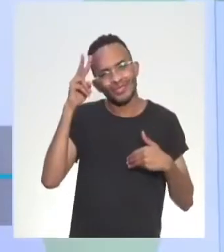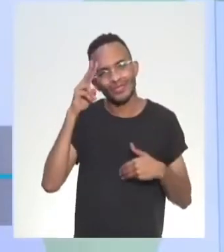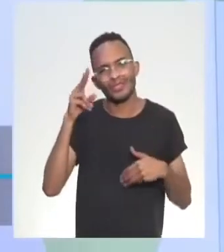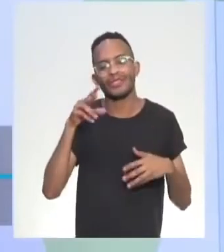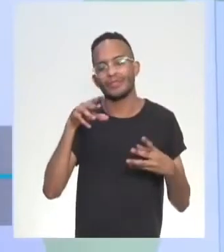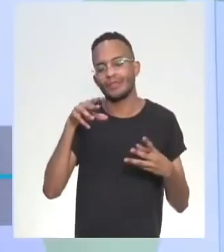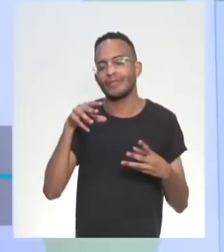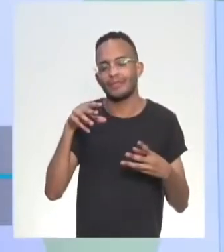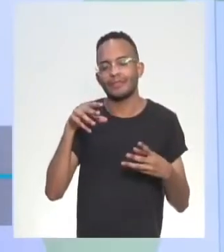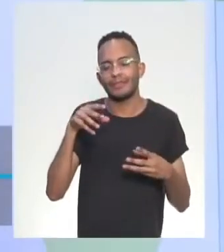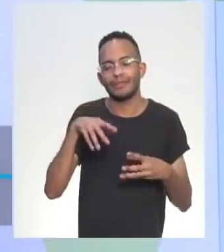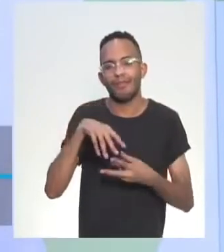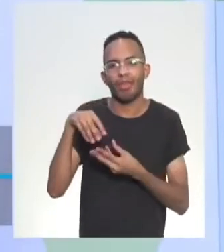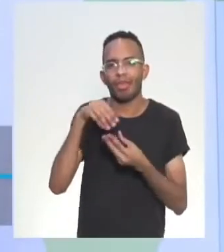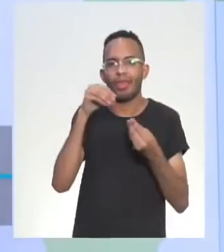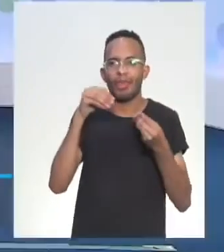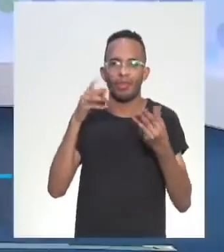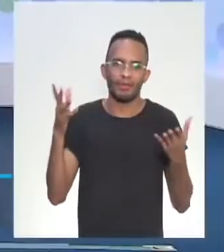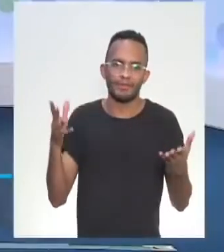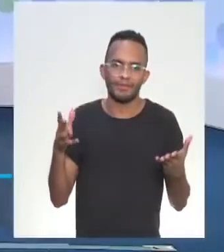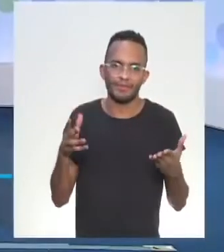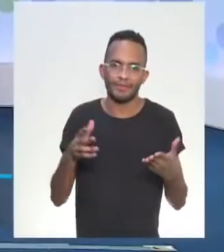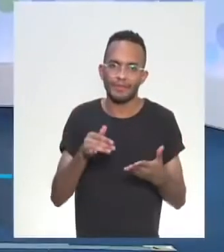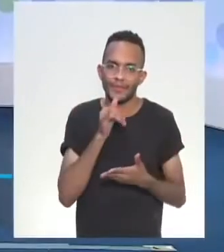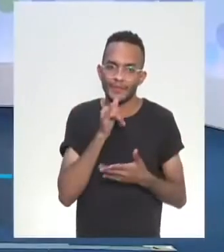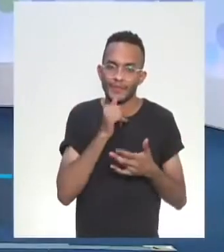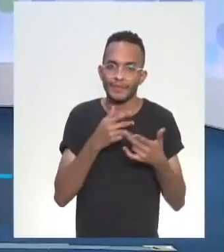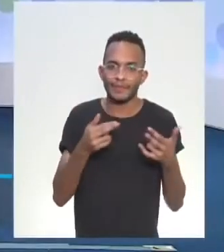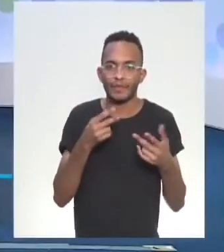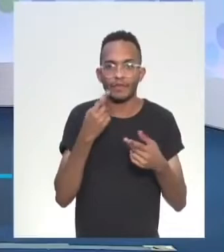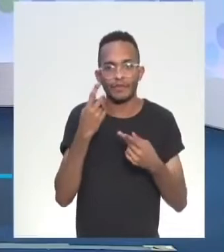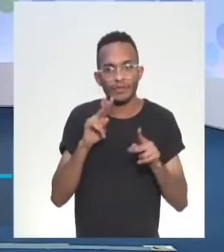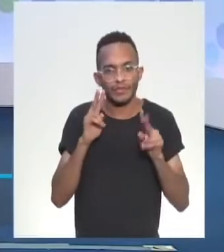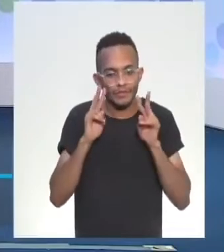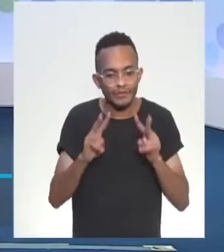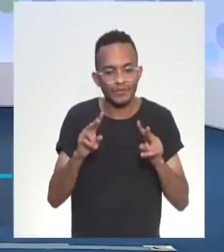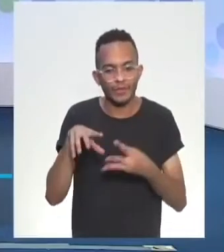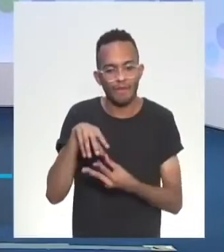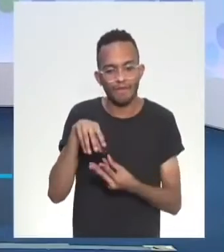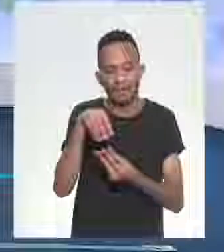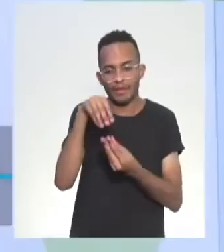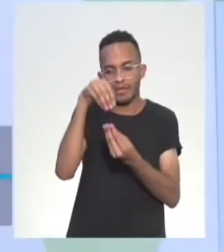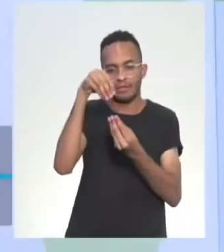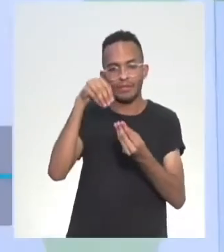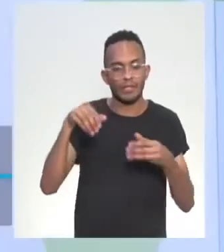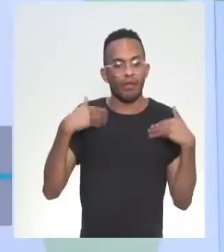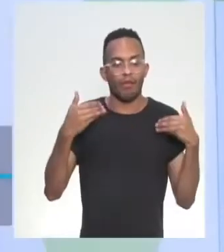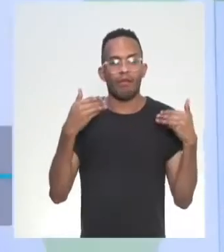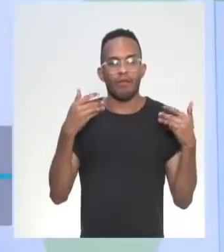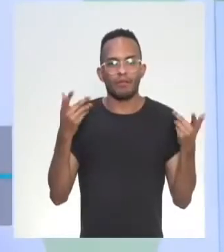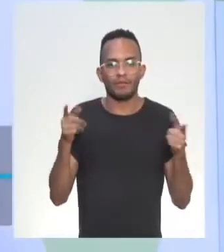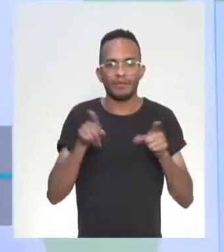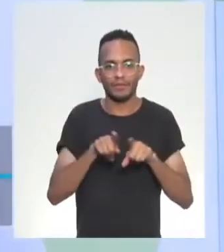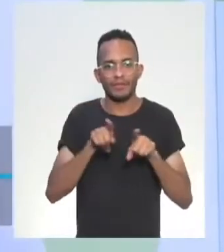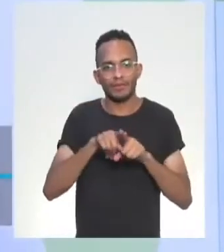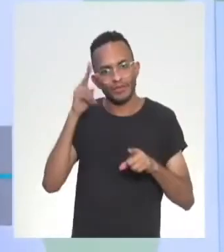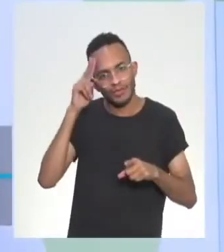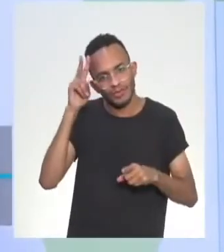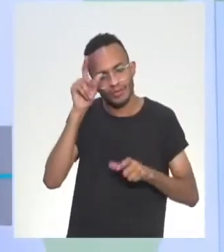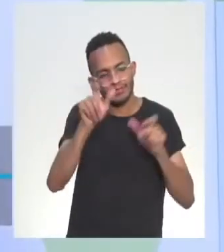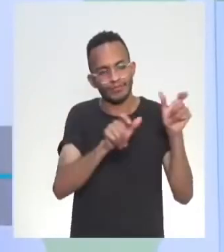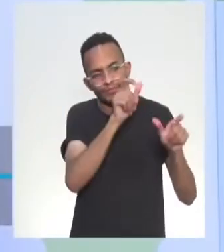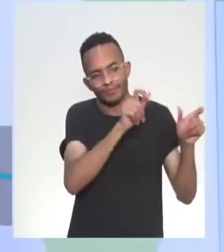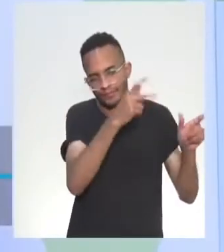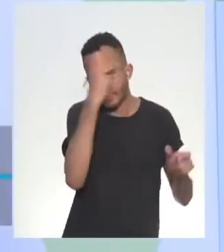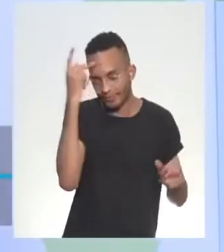fantasmas, histórias de assombração, tal. E, de repente, você vê um fantasma assustado com a história das